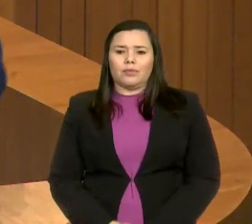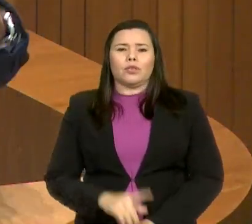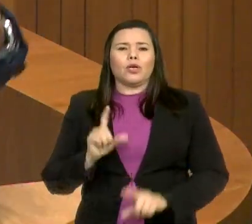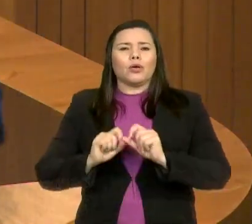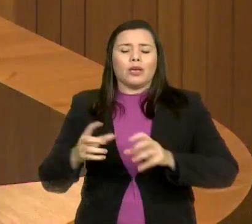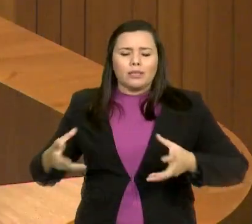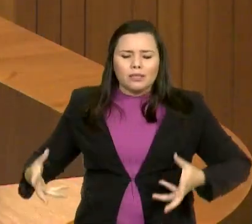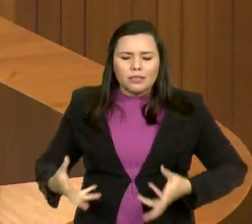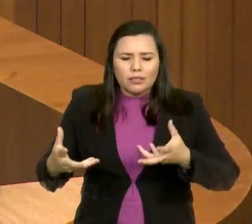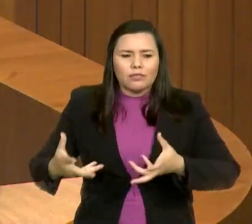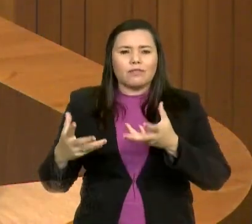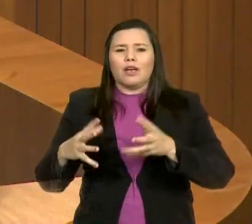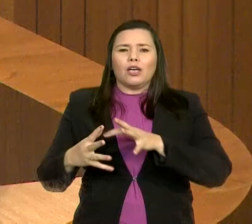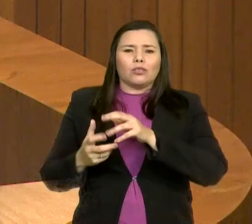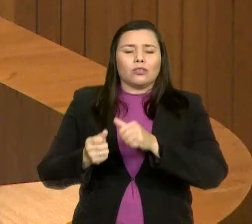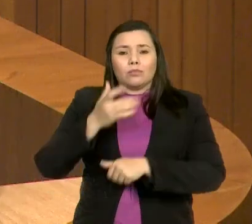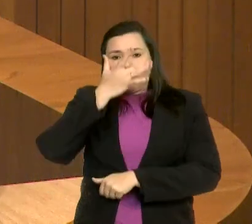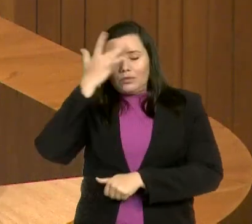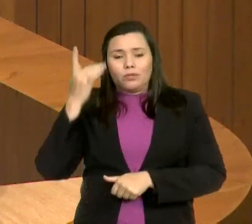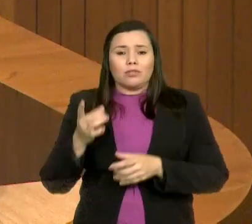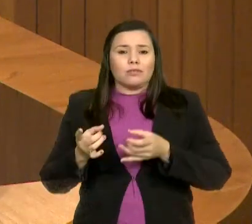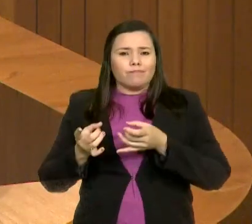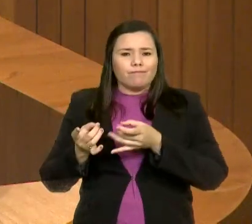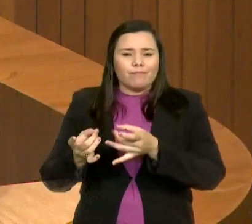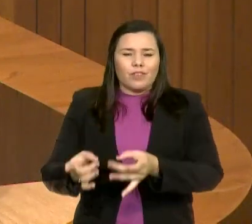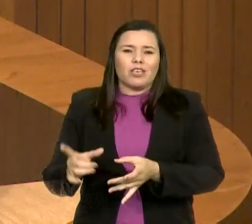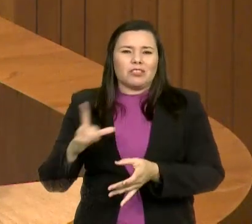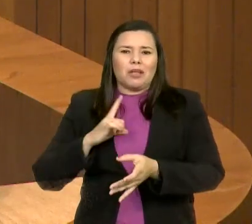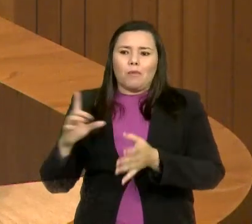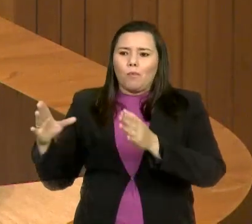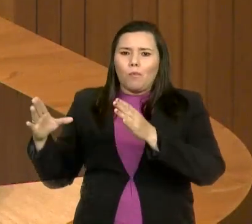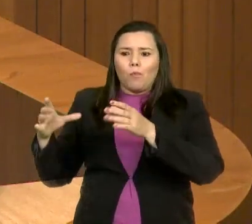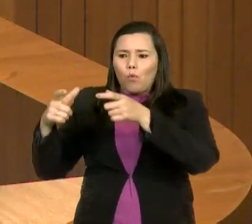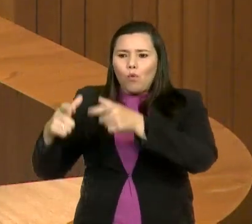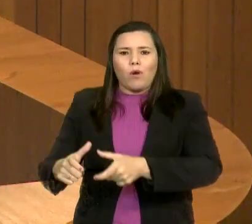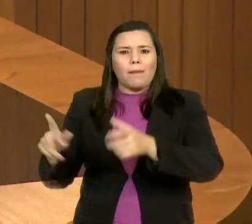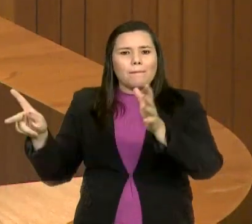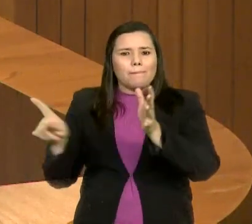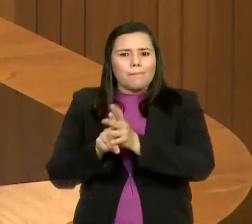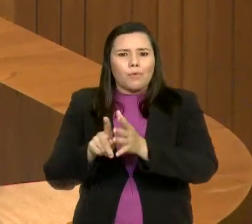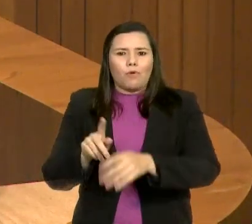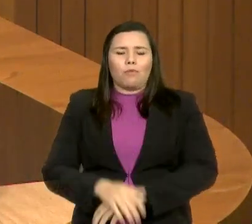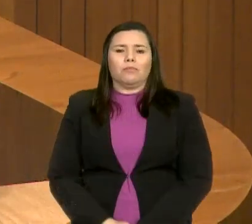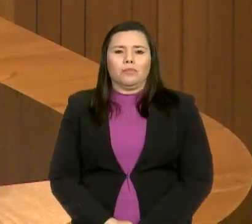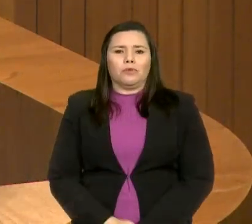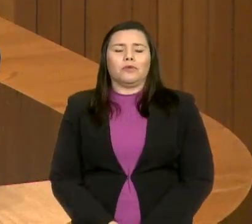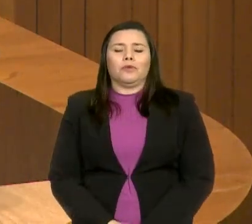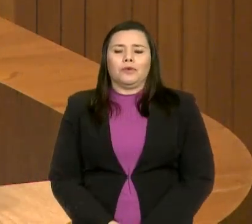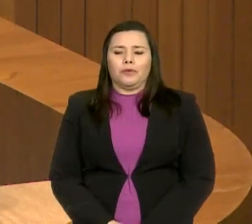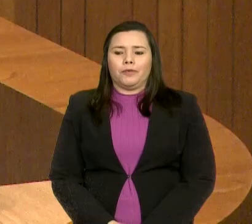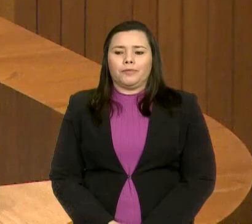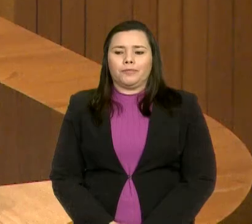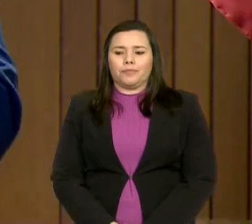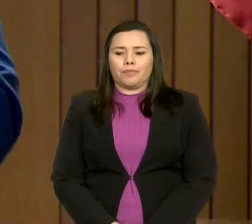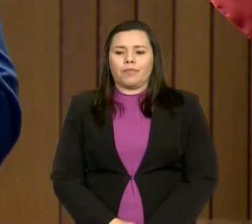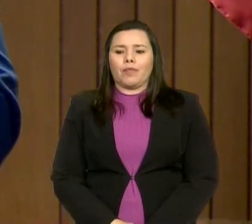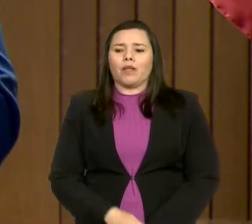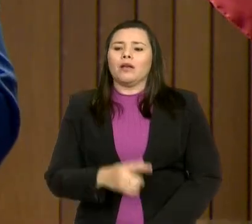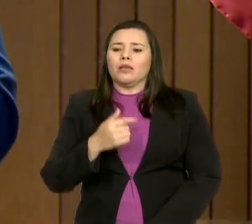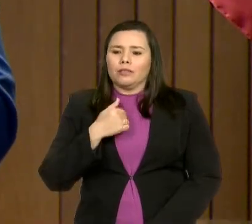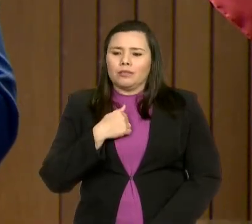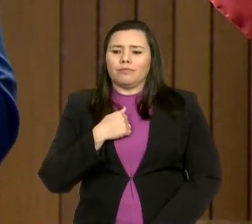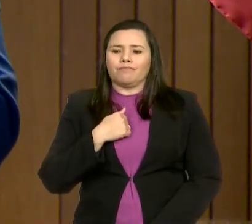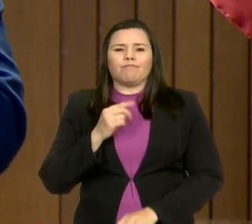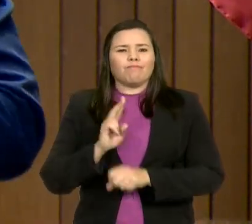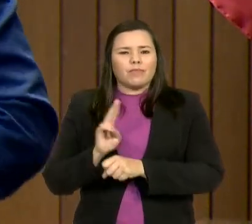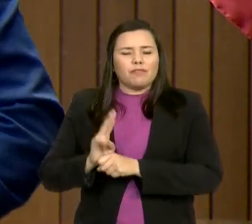rua e coloca num ambiente digno, eu quero dizer que é uma das bandeiras que eu defendo nessa casa, é a geração de emprego e renda,